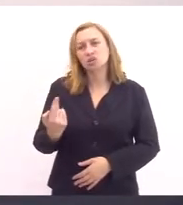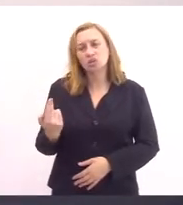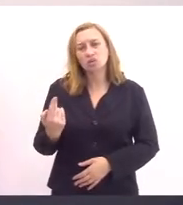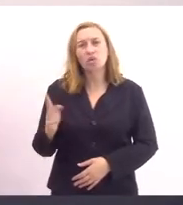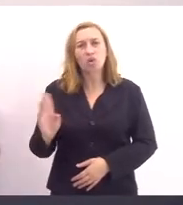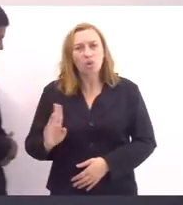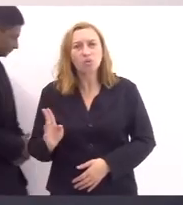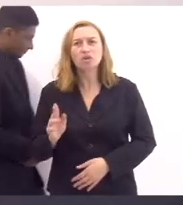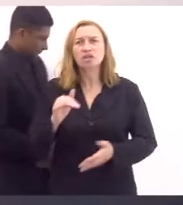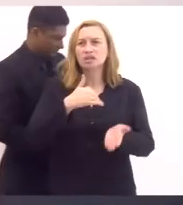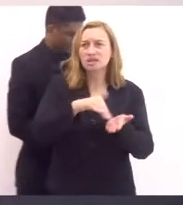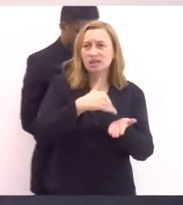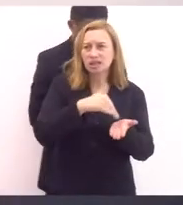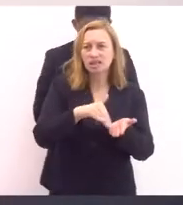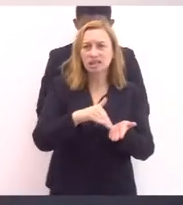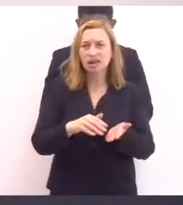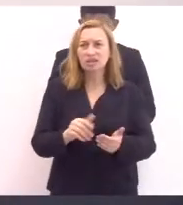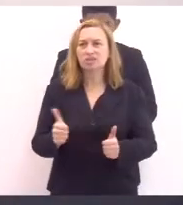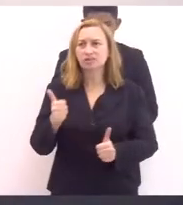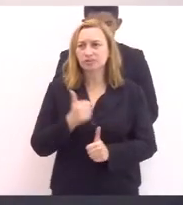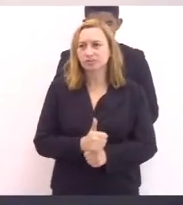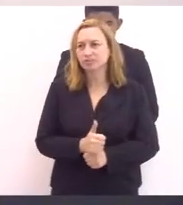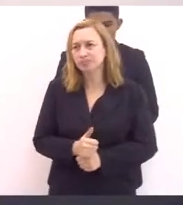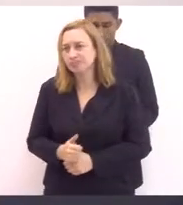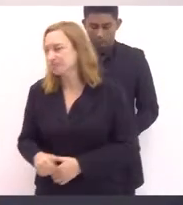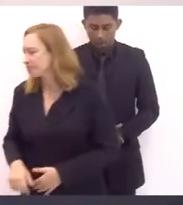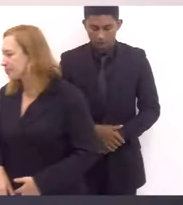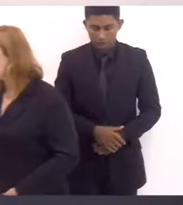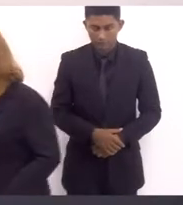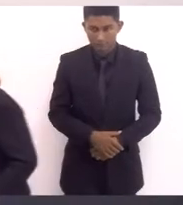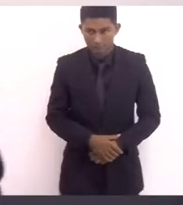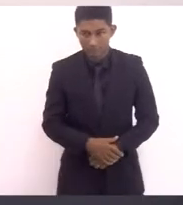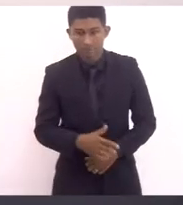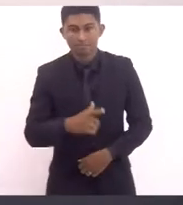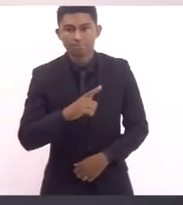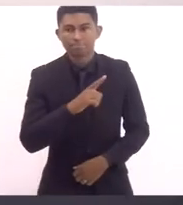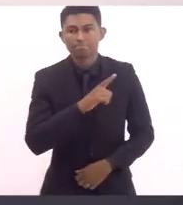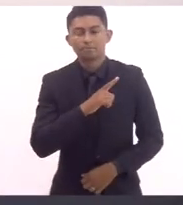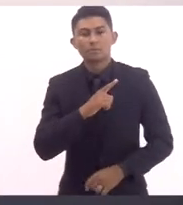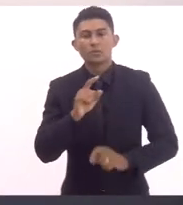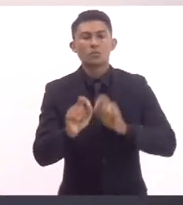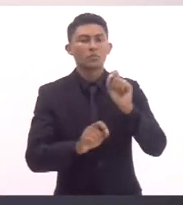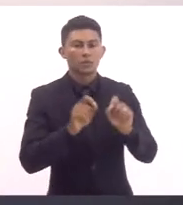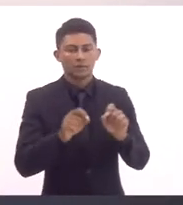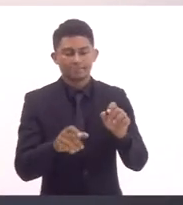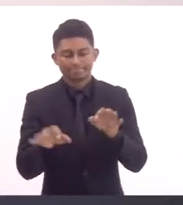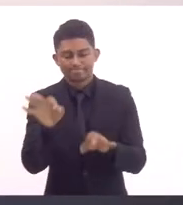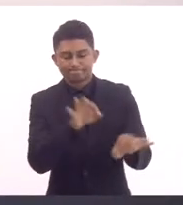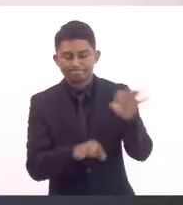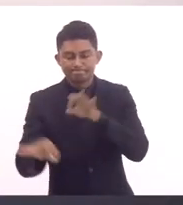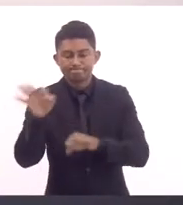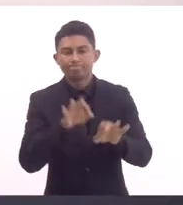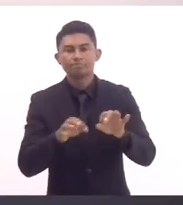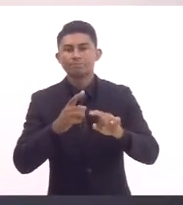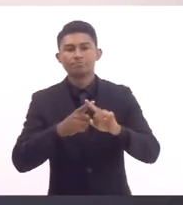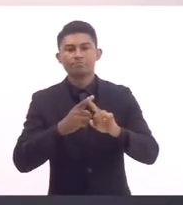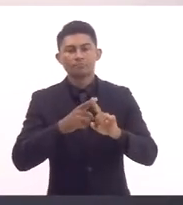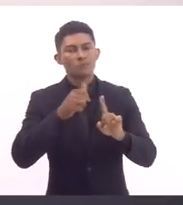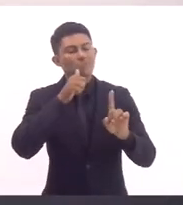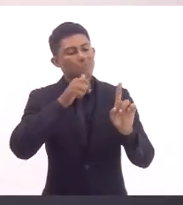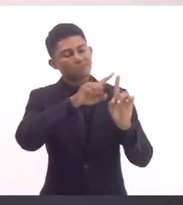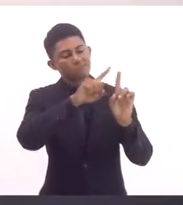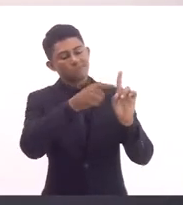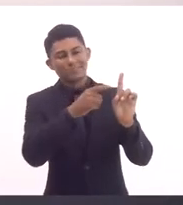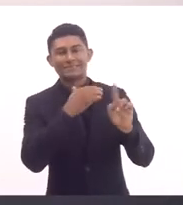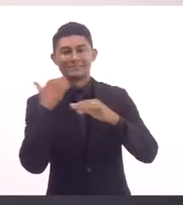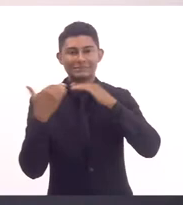da nossa secretaria que a gente tem um plano de enfrentamento de morte materna no qual ele consiste algumas ações